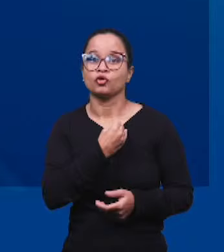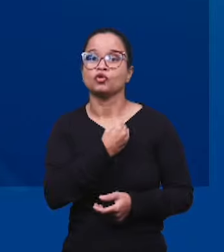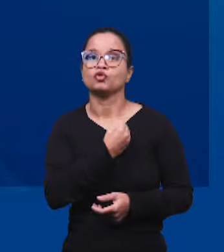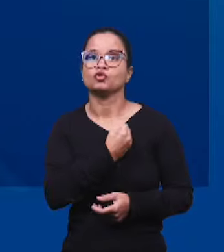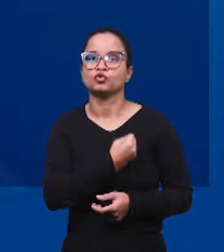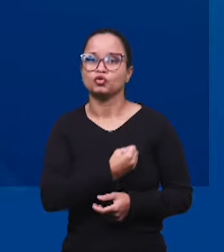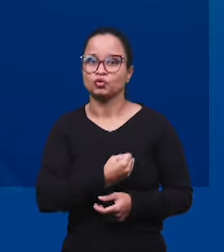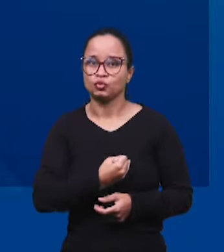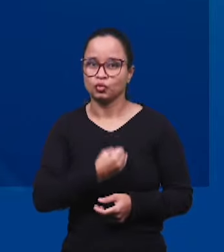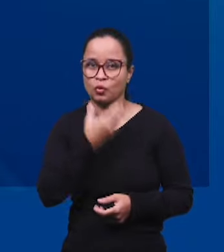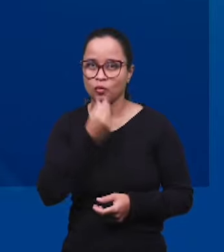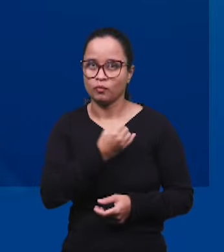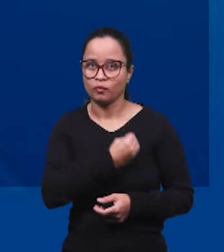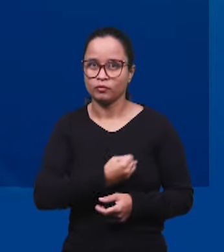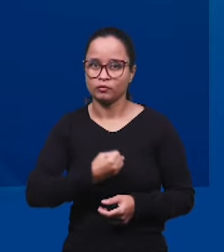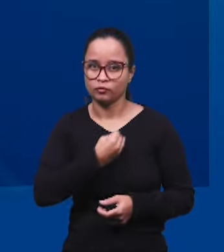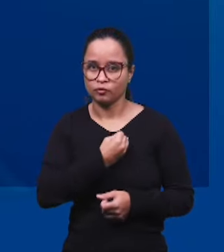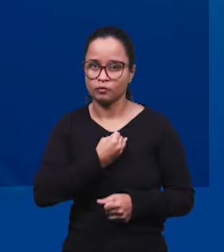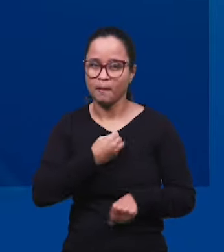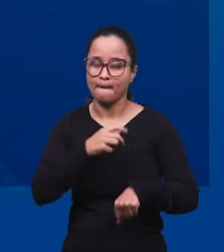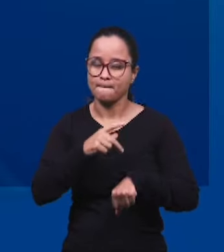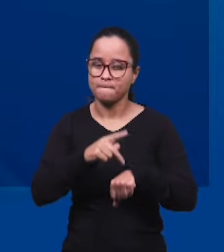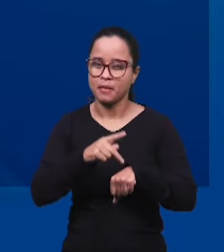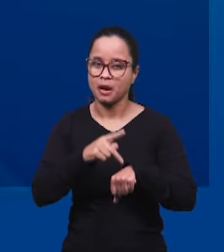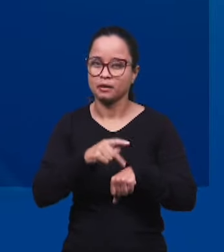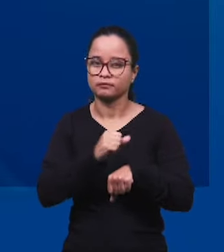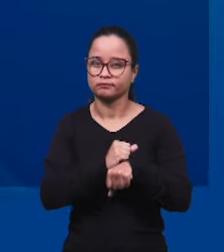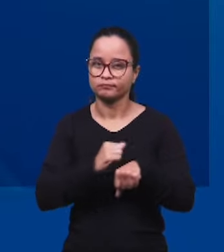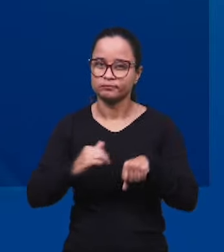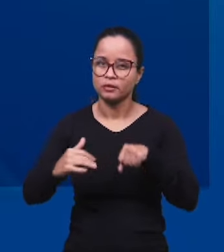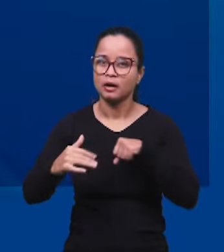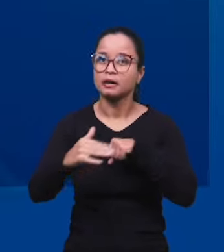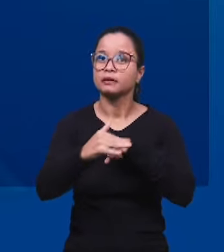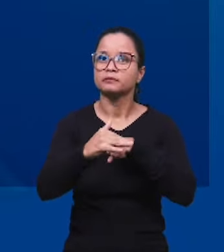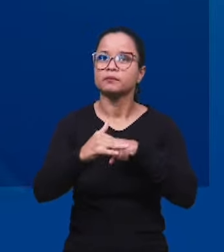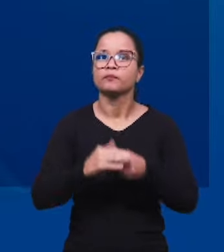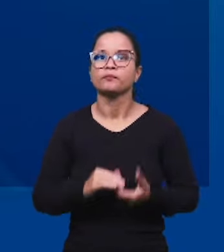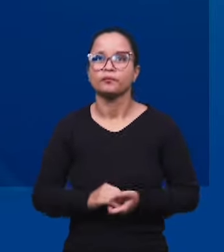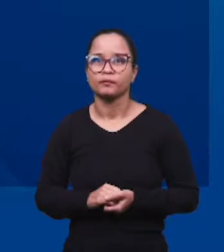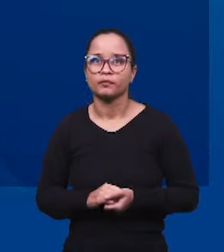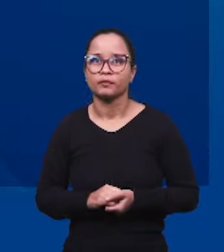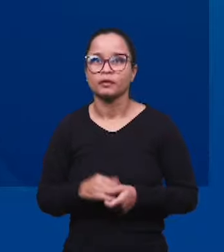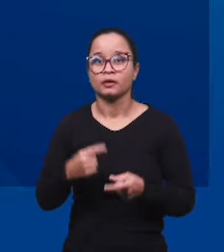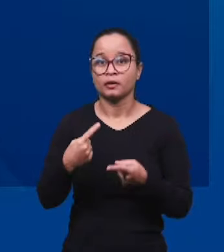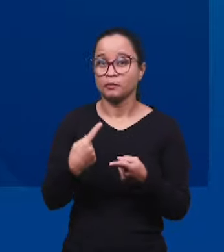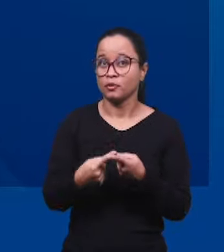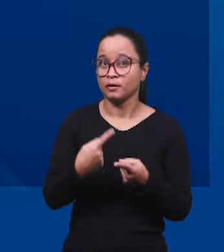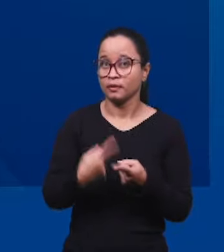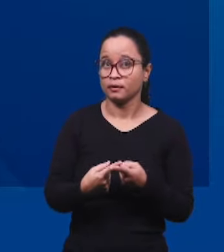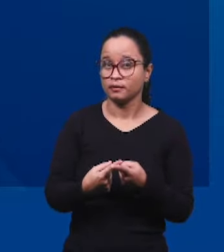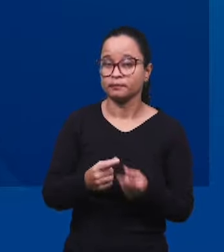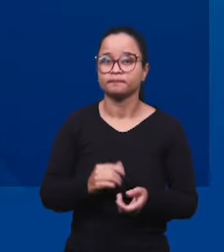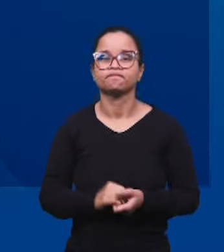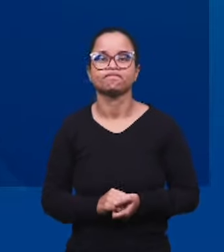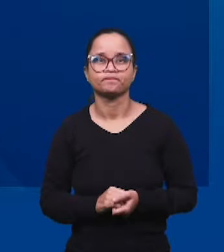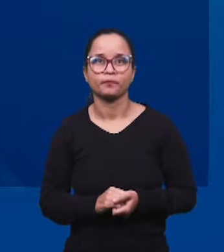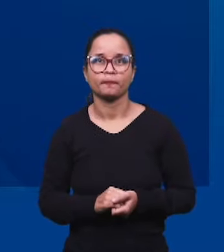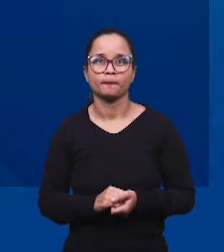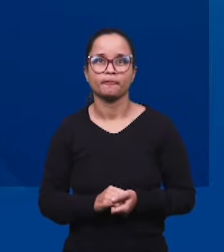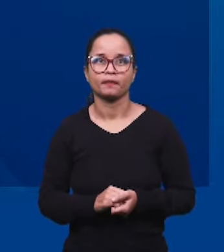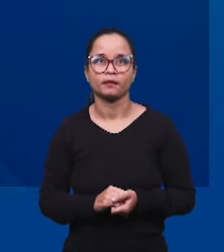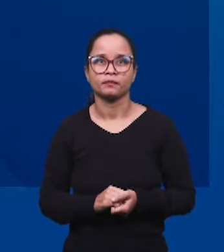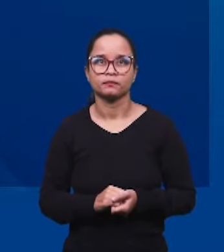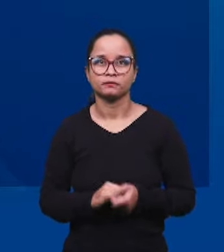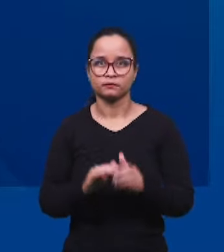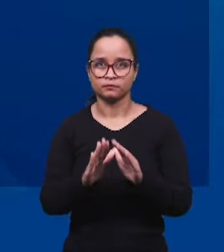em la isla de Patmos por